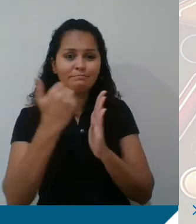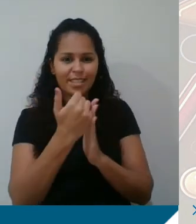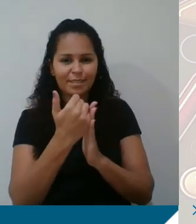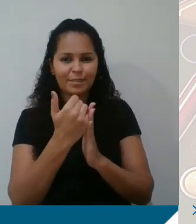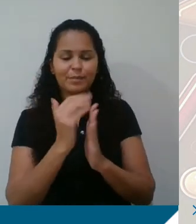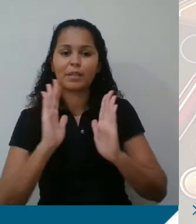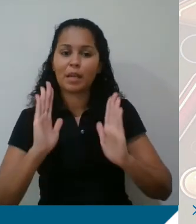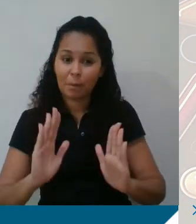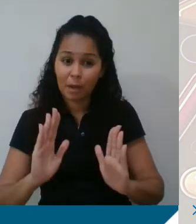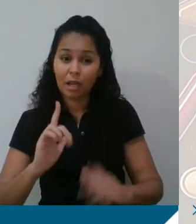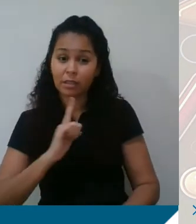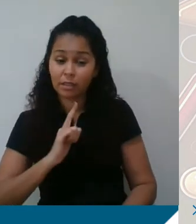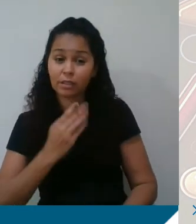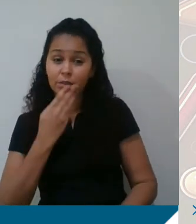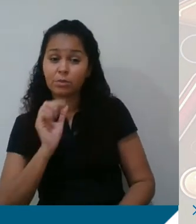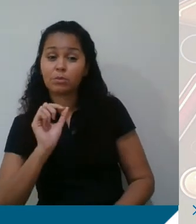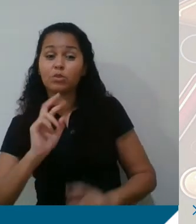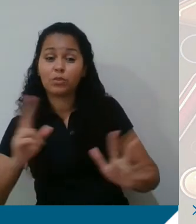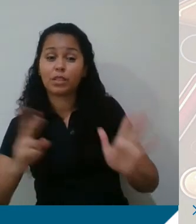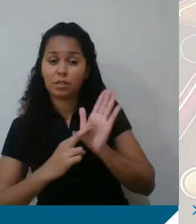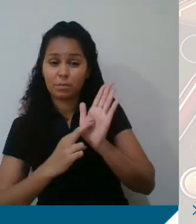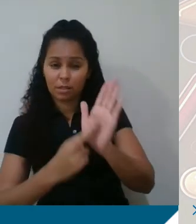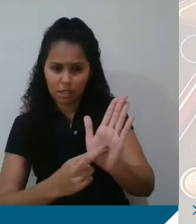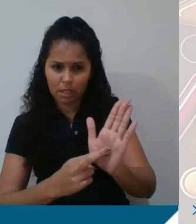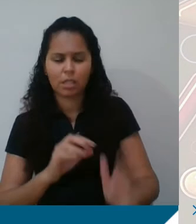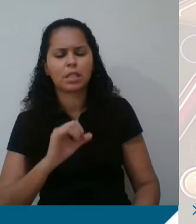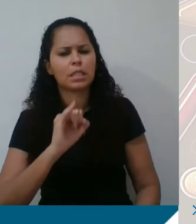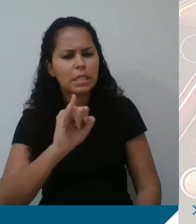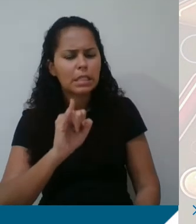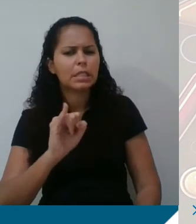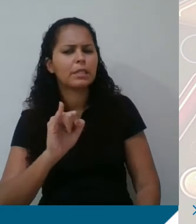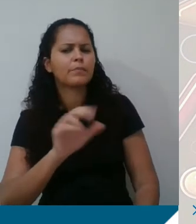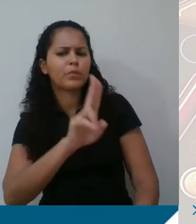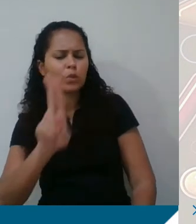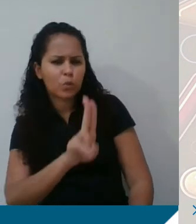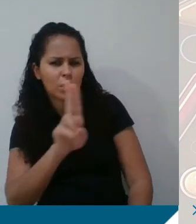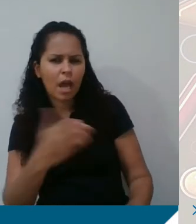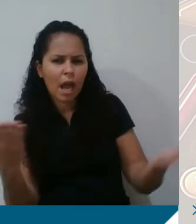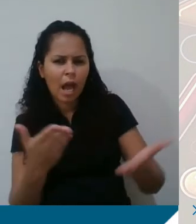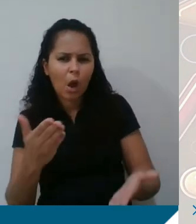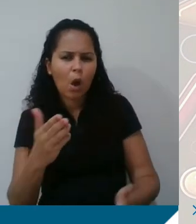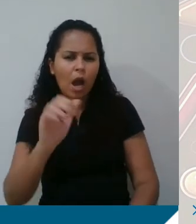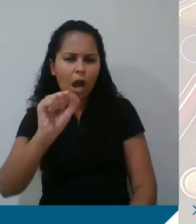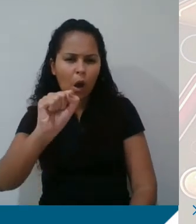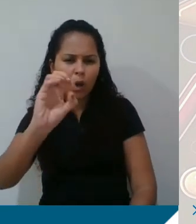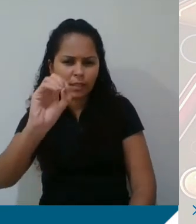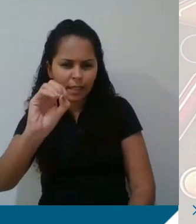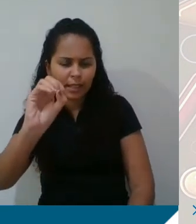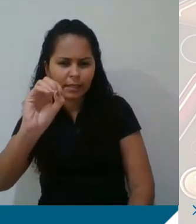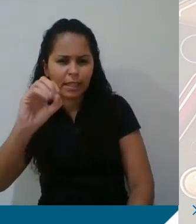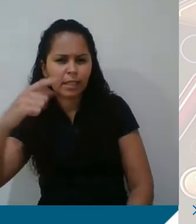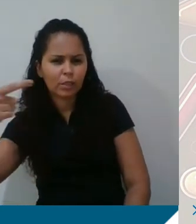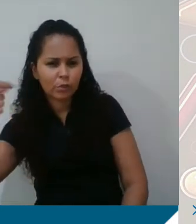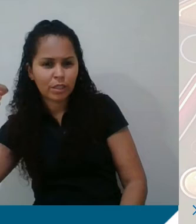do aumento. Entretanto, você tem notações diferentes para representá-lo. Se você pegar agora, olha para esse 80 e para esse